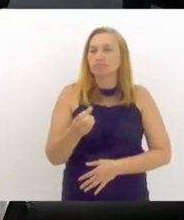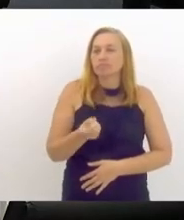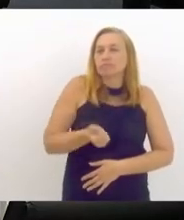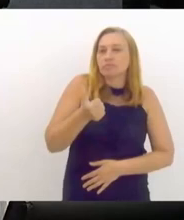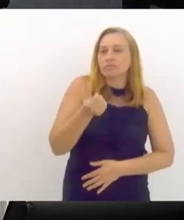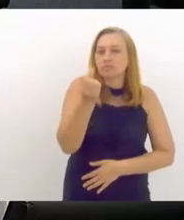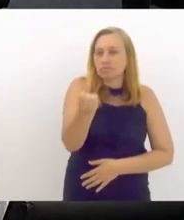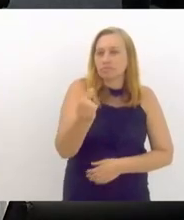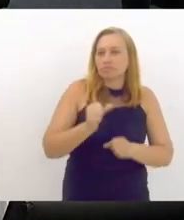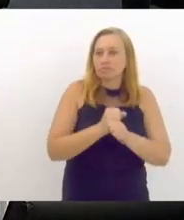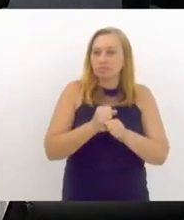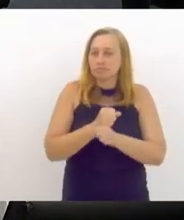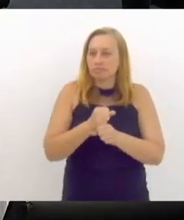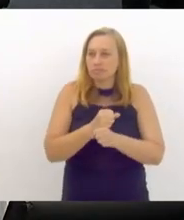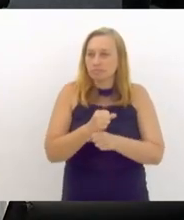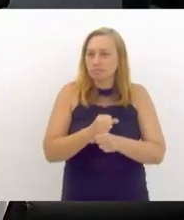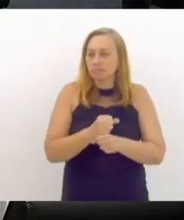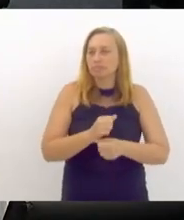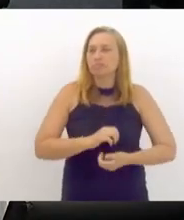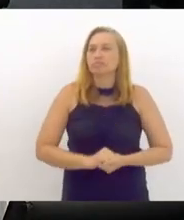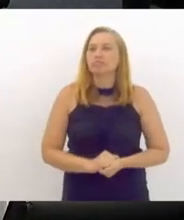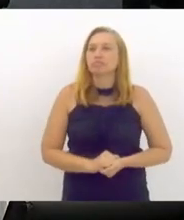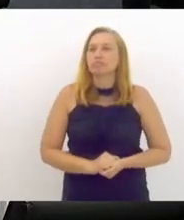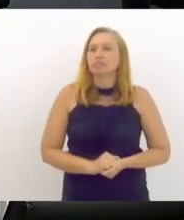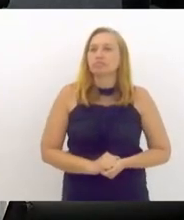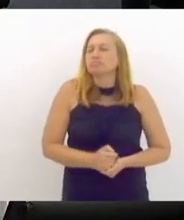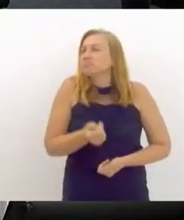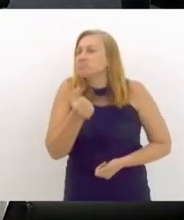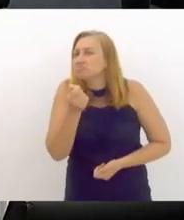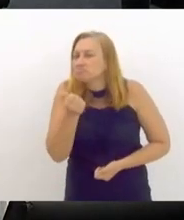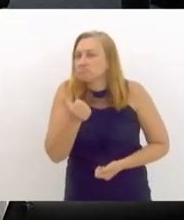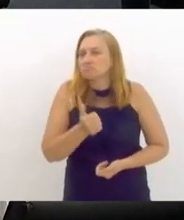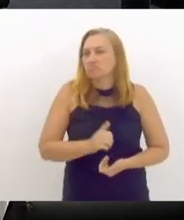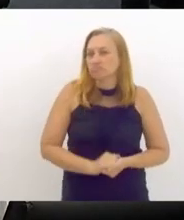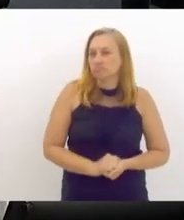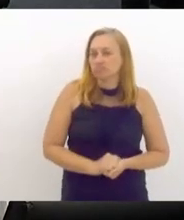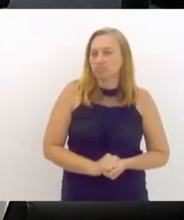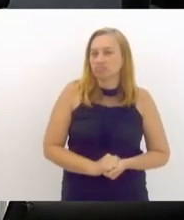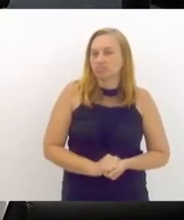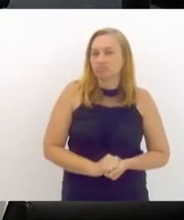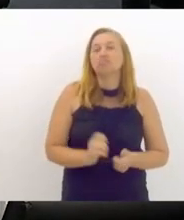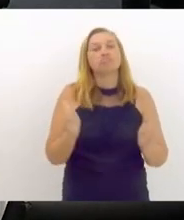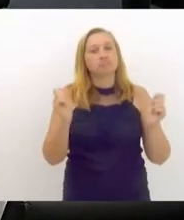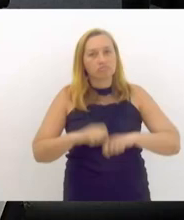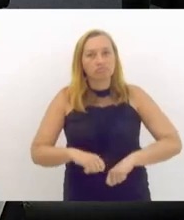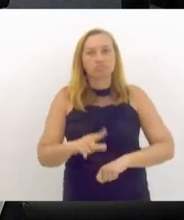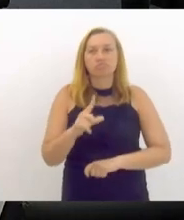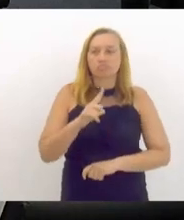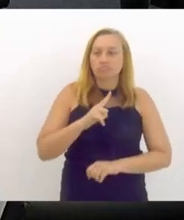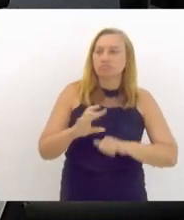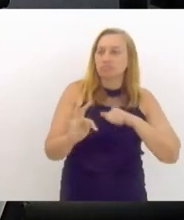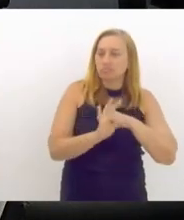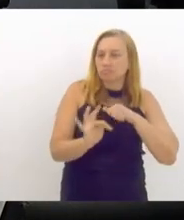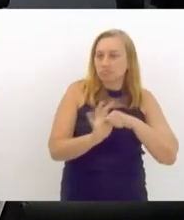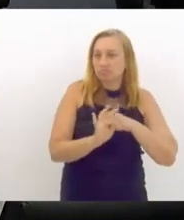integridade e, tecnicamente falando, são poucos os que têm a capacidade técnica